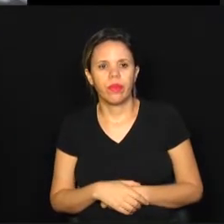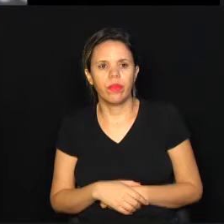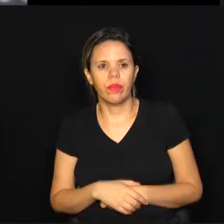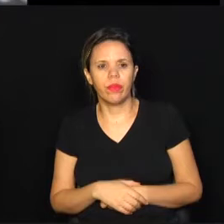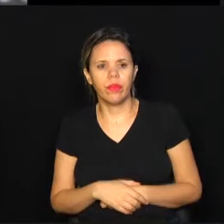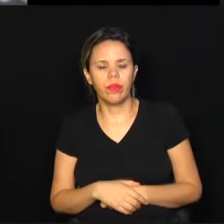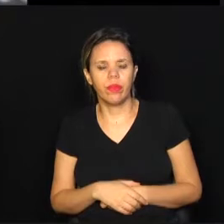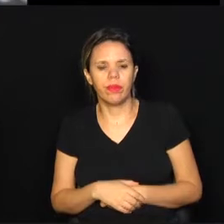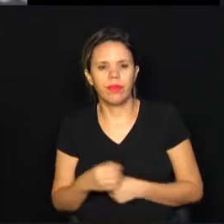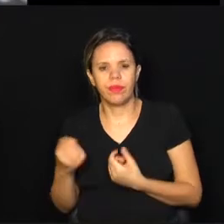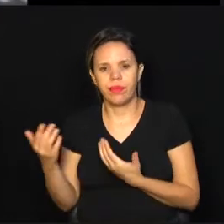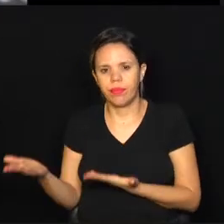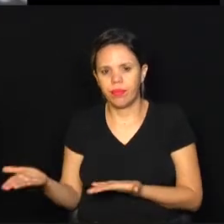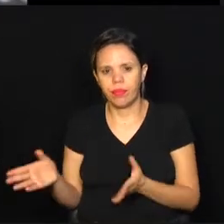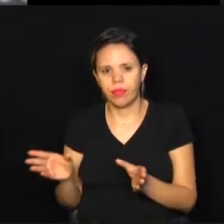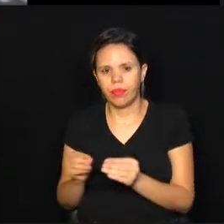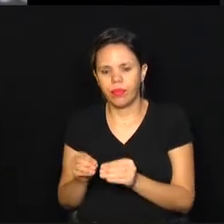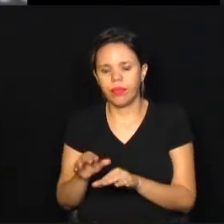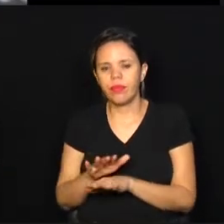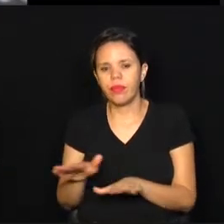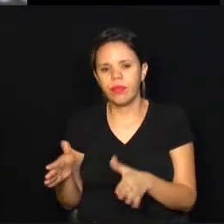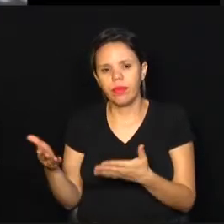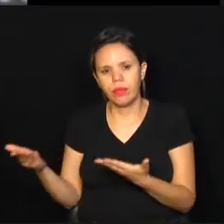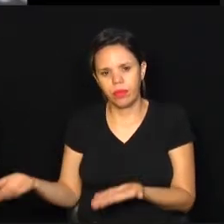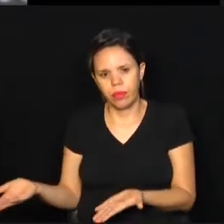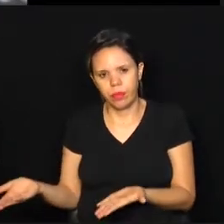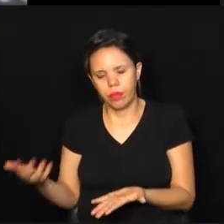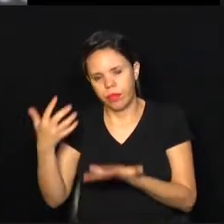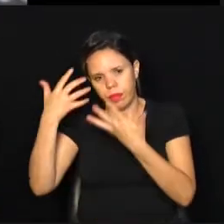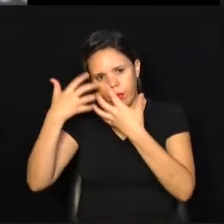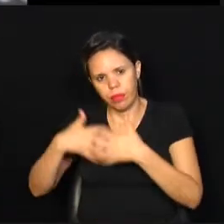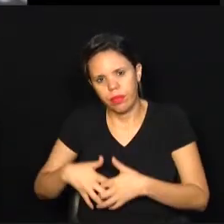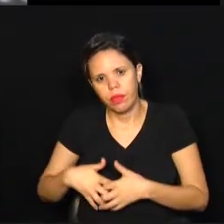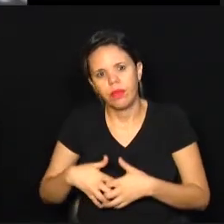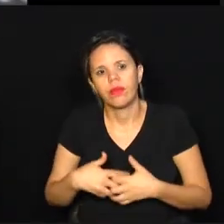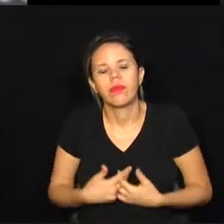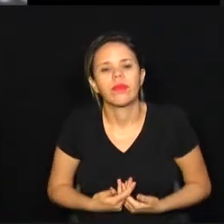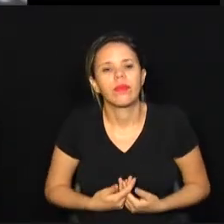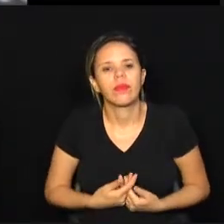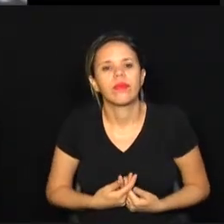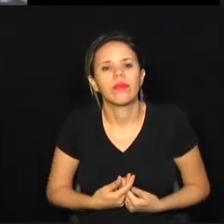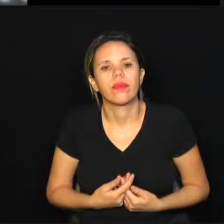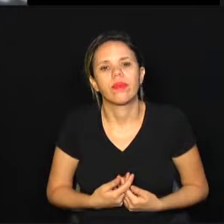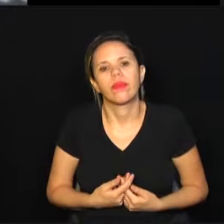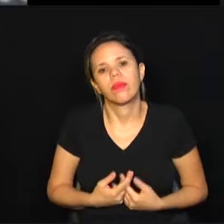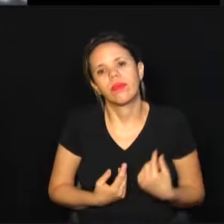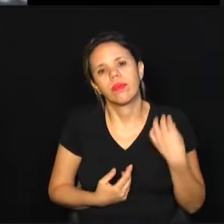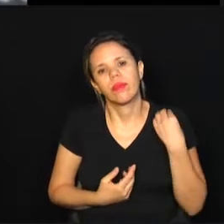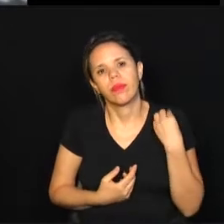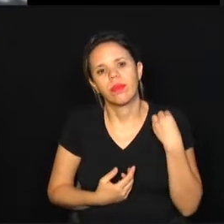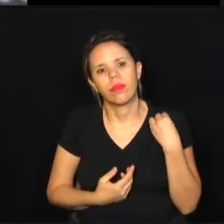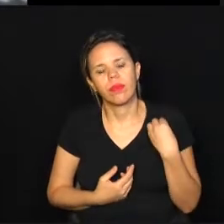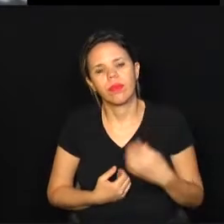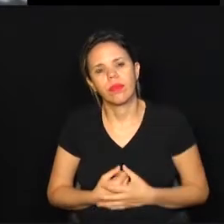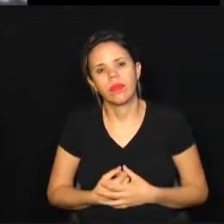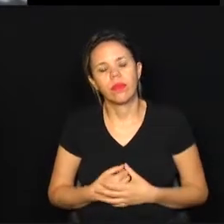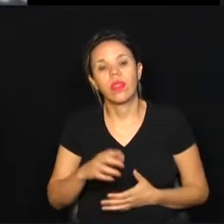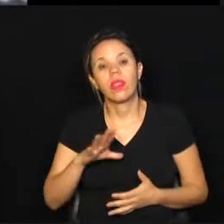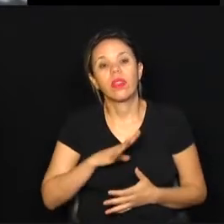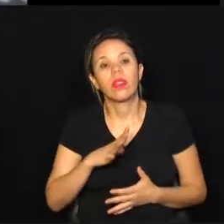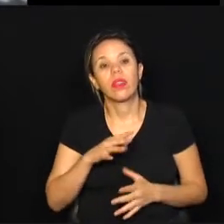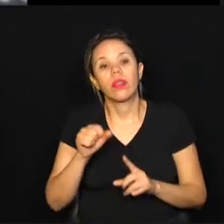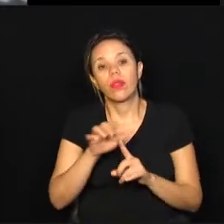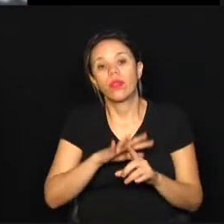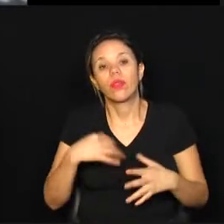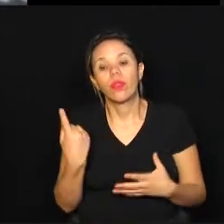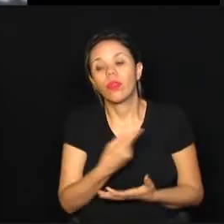E aí, então, eu termino com essa reflexão, né? A partir disso tudo, que cidade e que sociedade